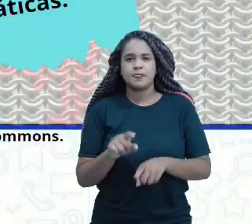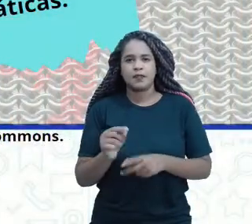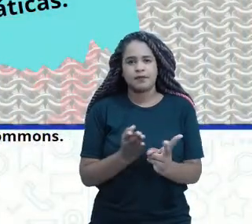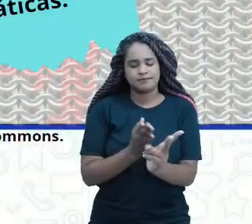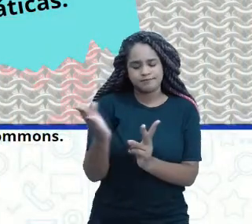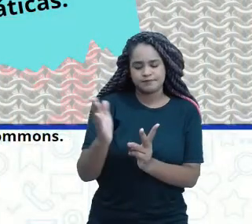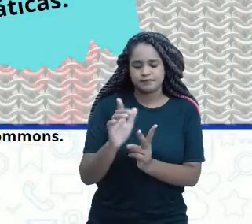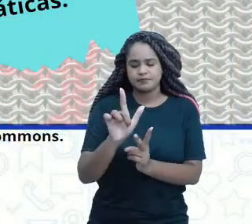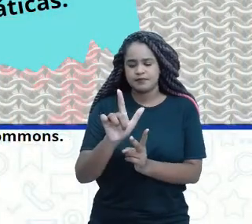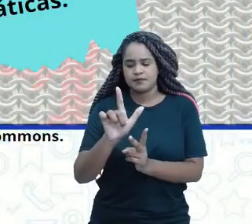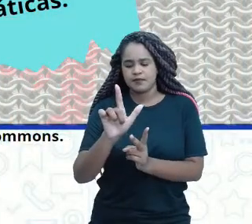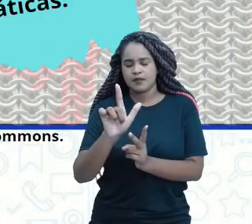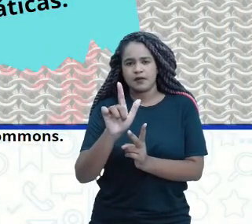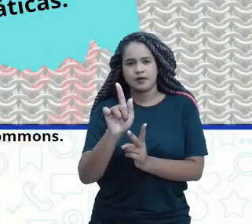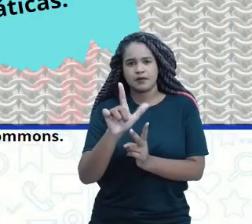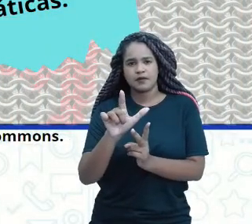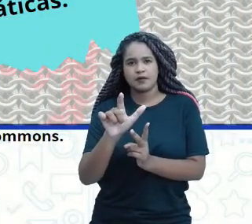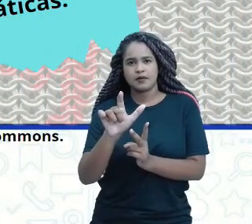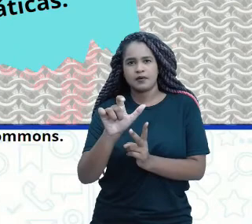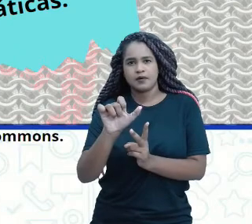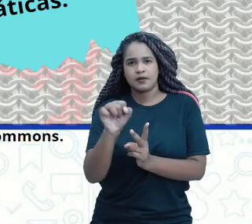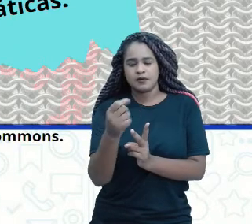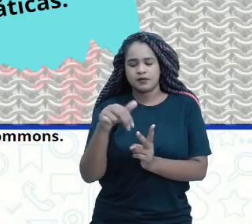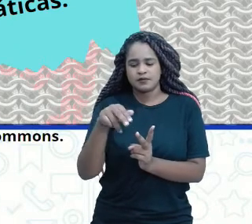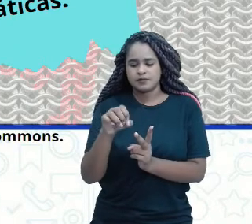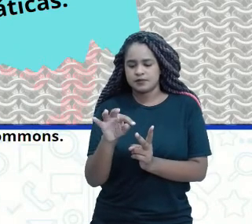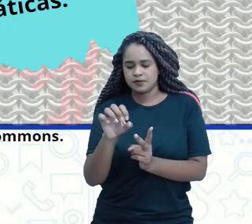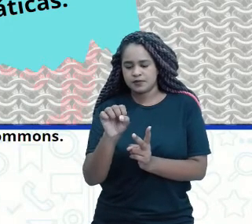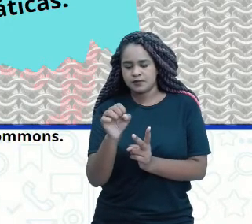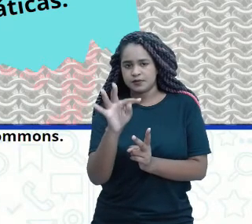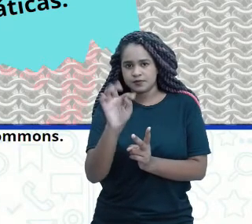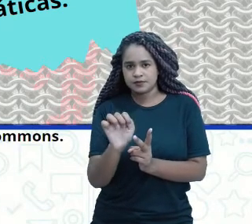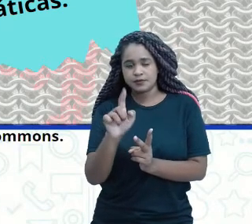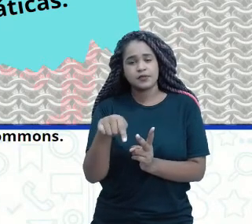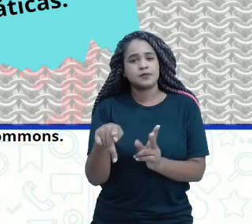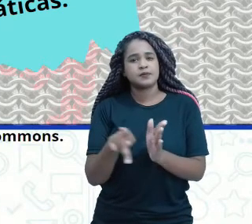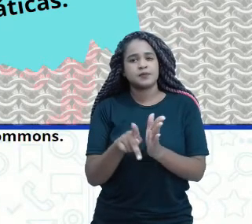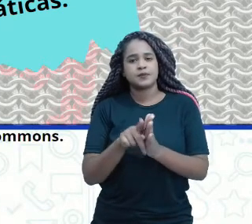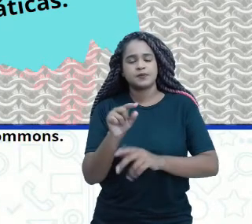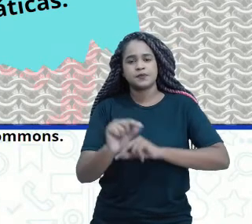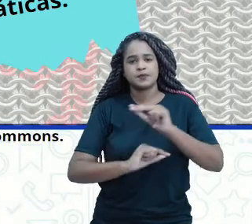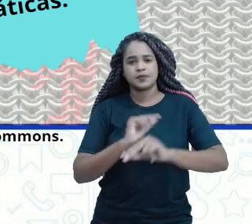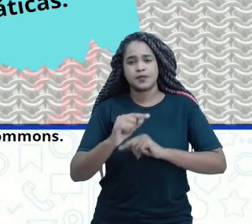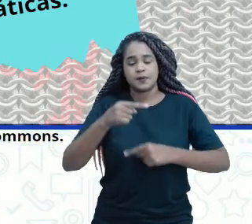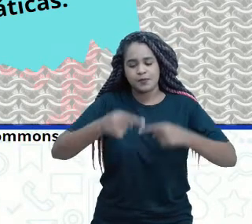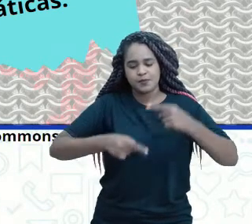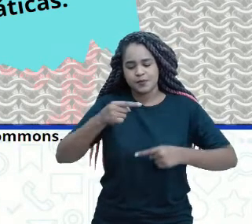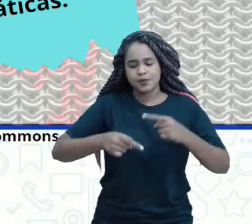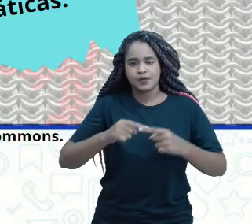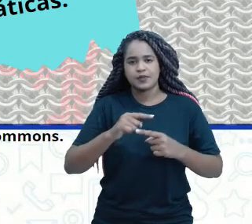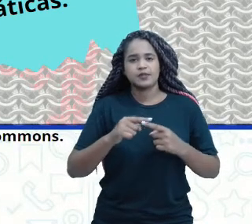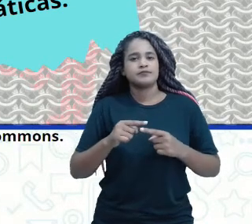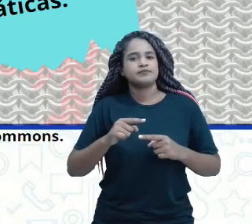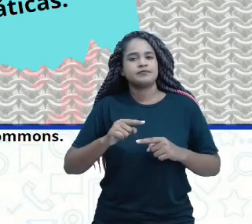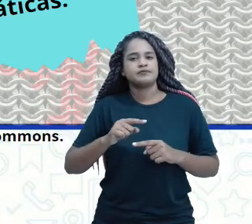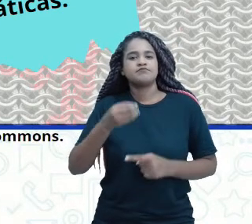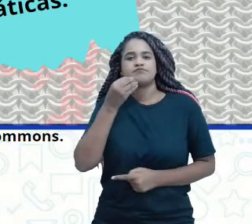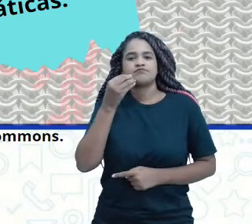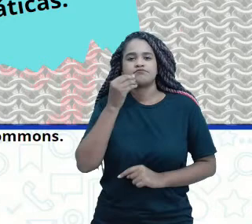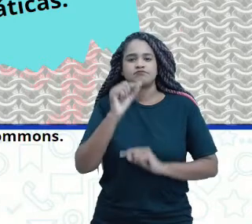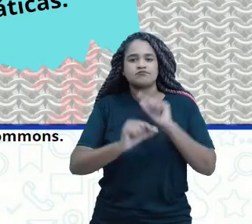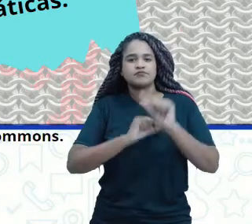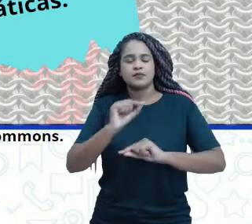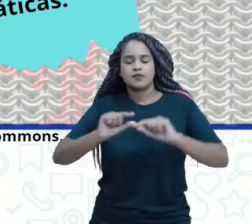uma política de abertura no sentido de visando diminuir